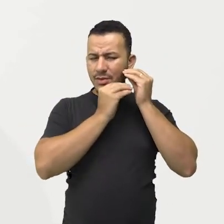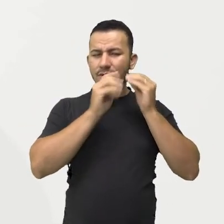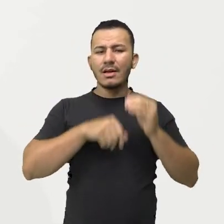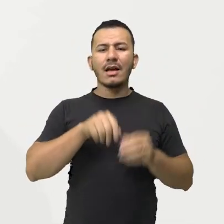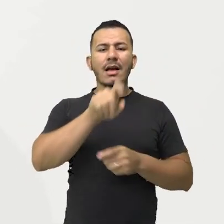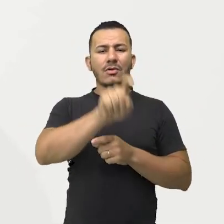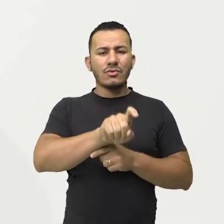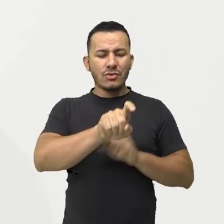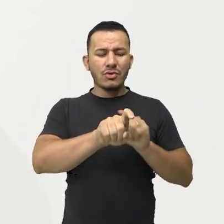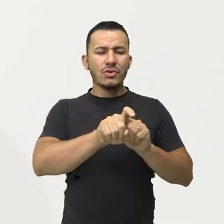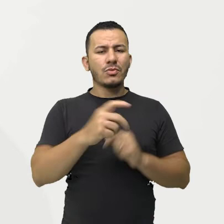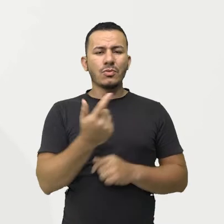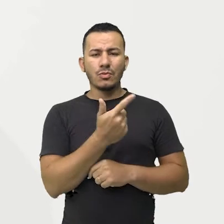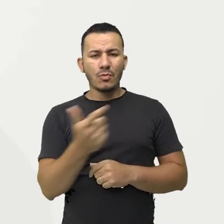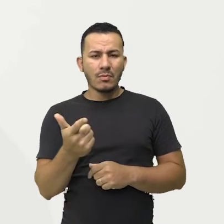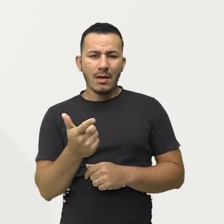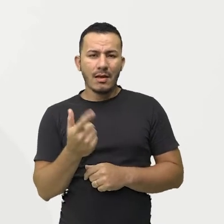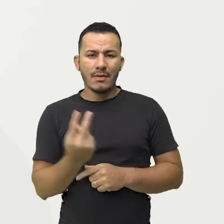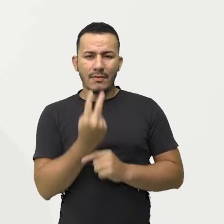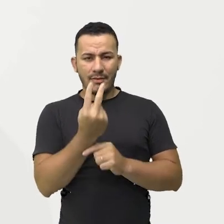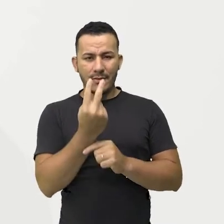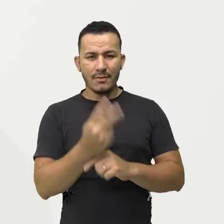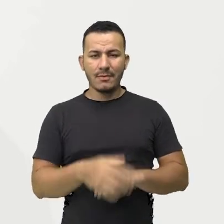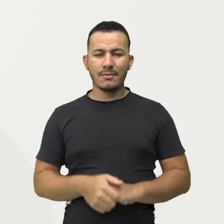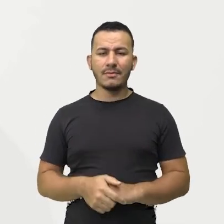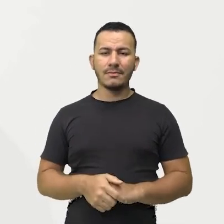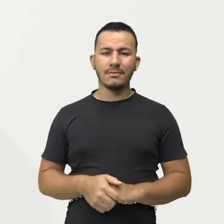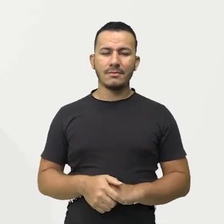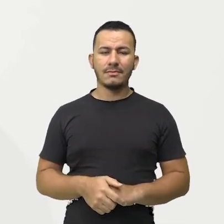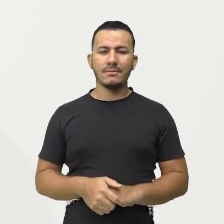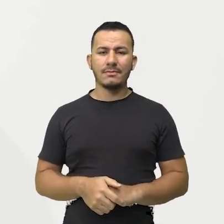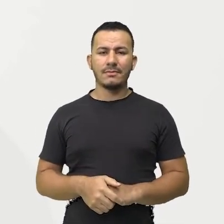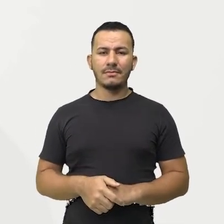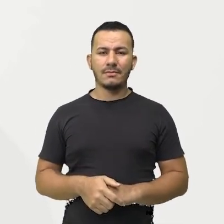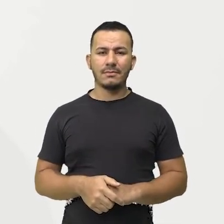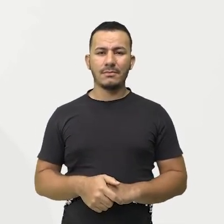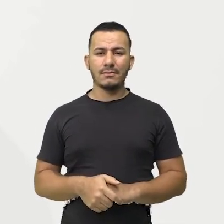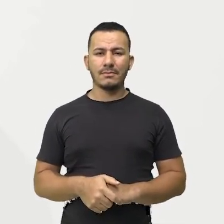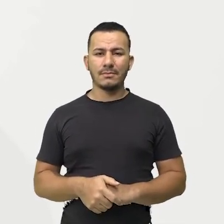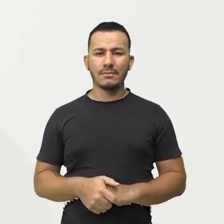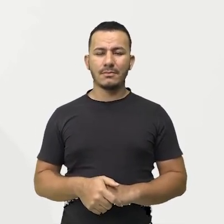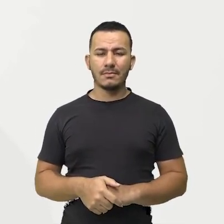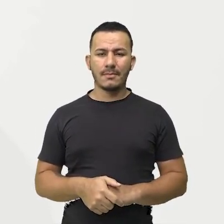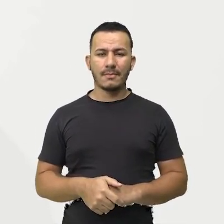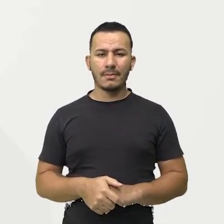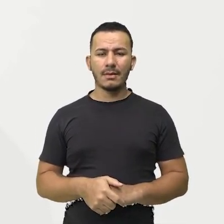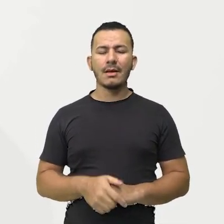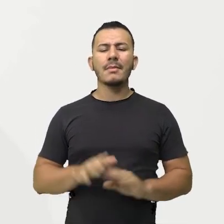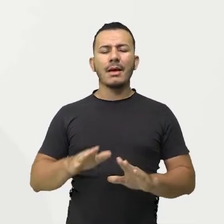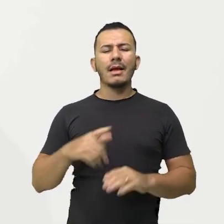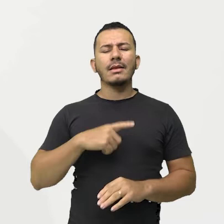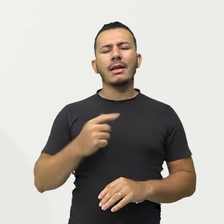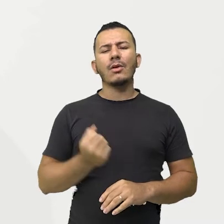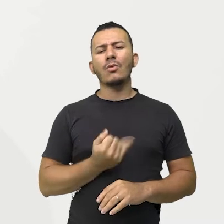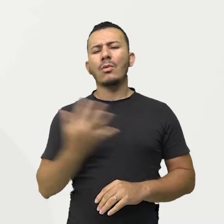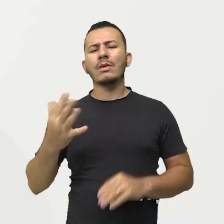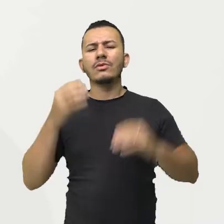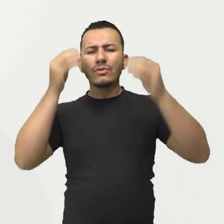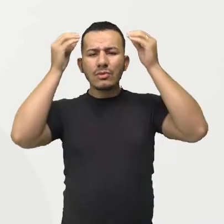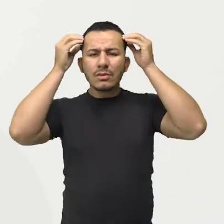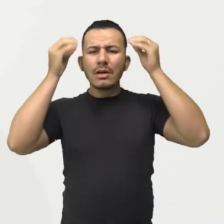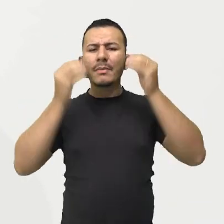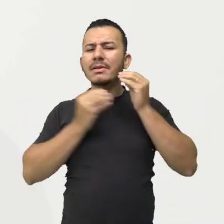termo desconhecido da nossa equação, certo? Mas são quantos capacetes?